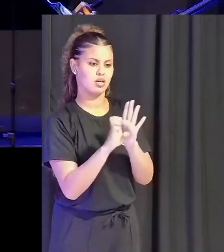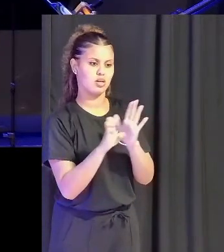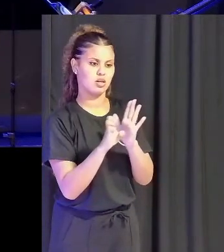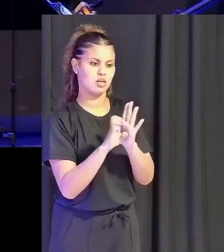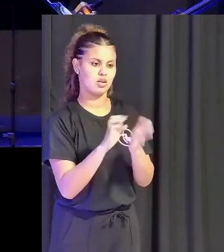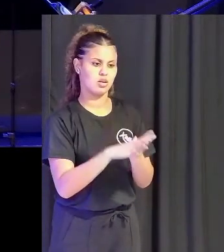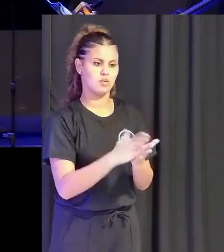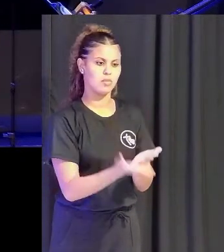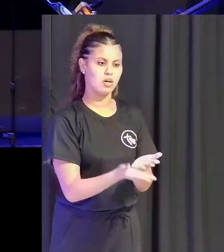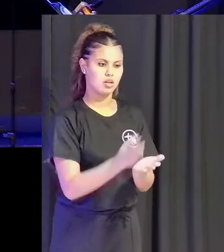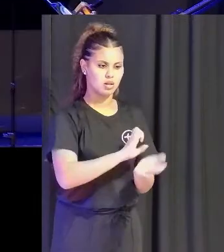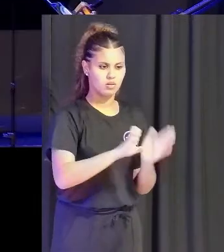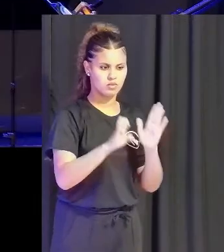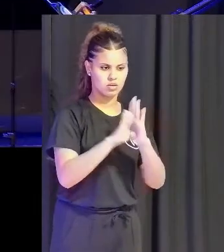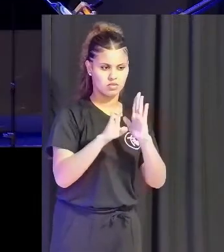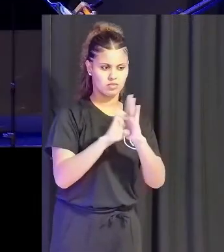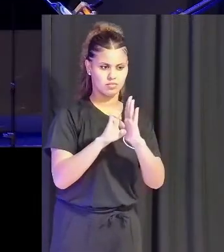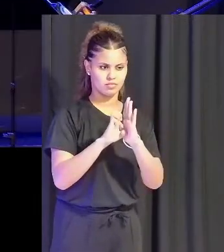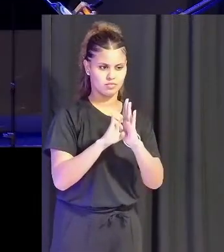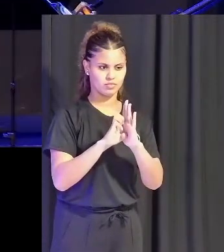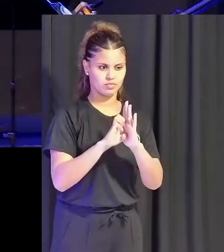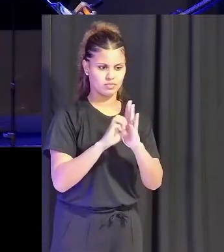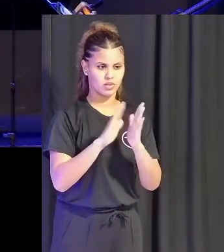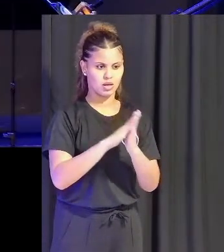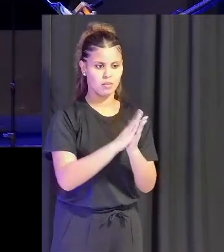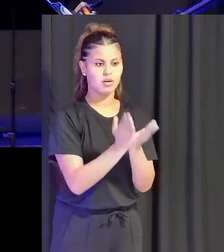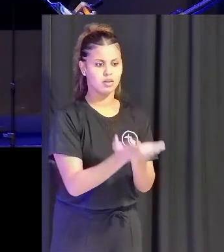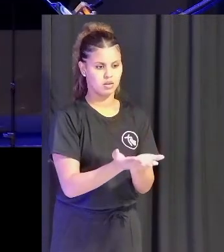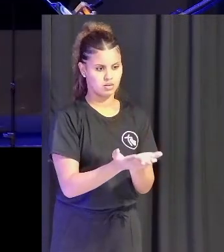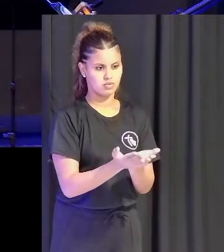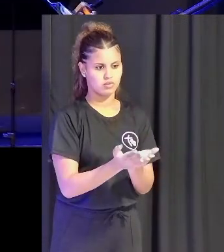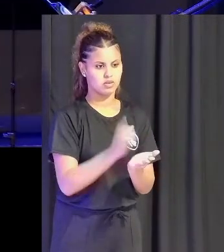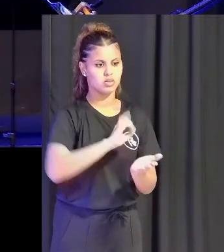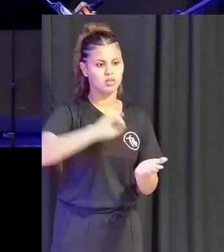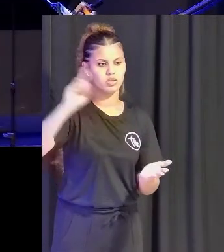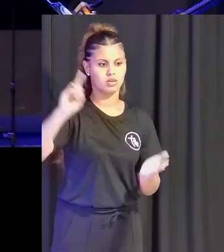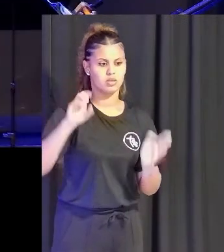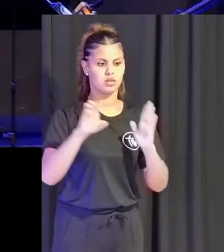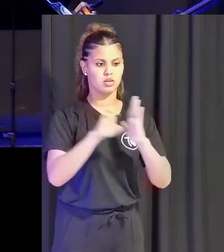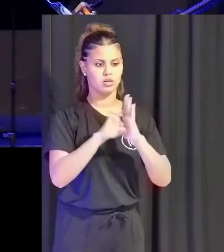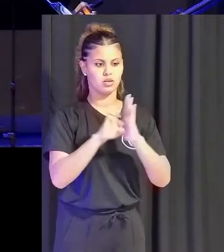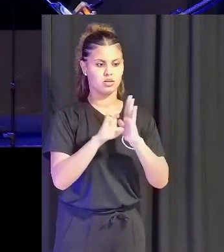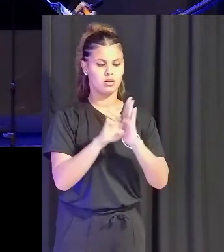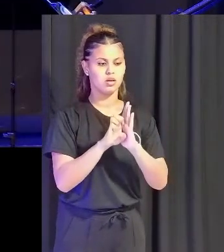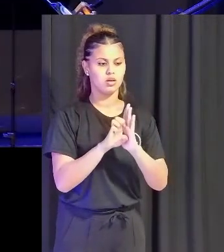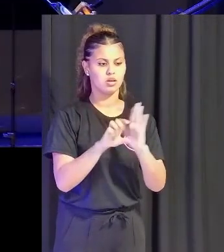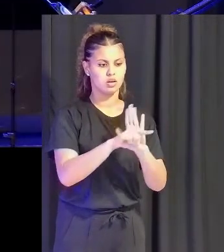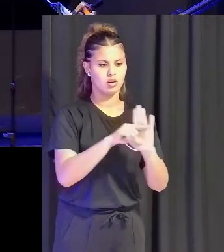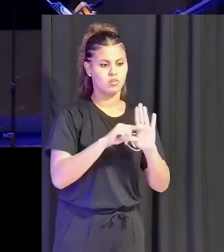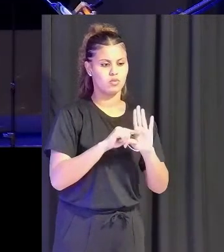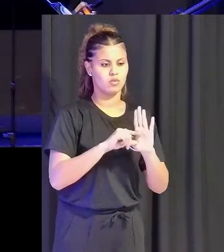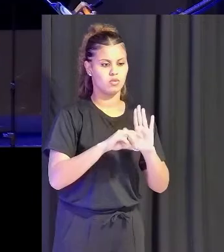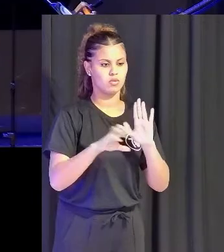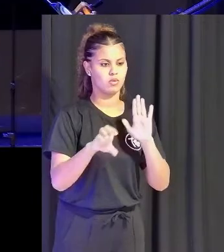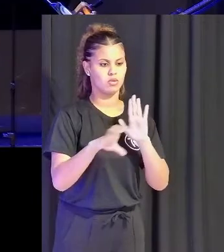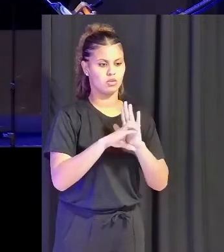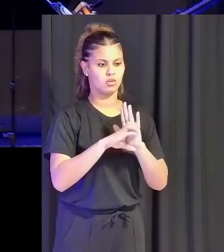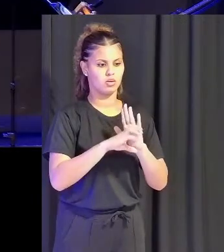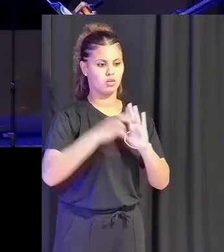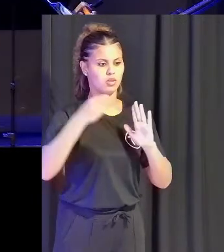povo por meio do deserto, para que eles possam caminhar e não se perder, e ter sempre